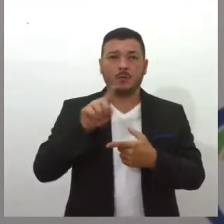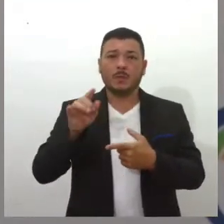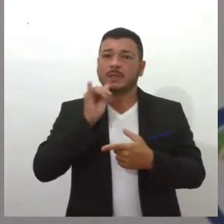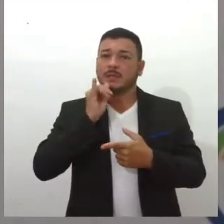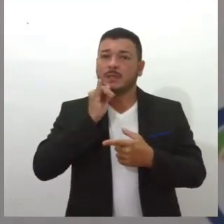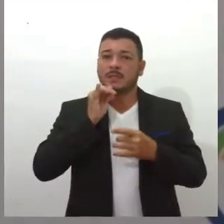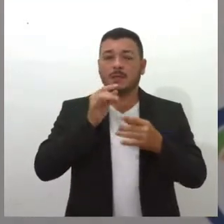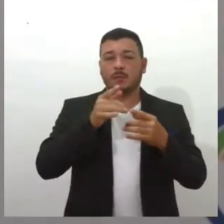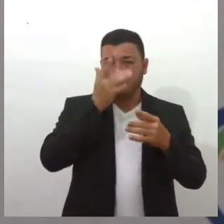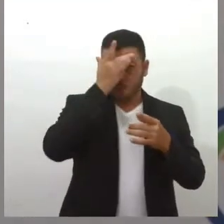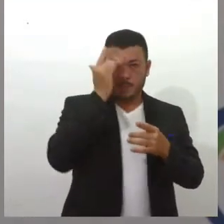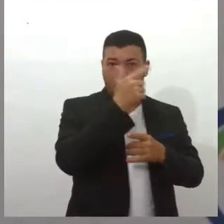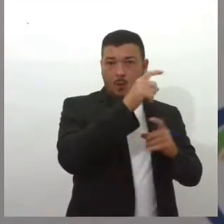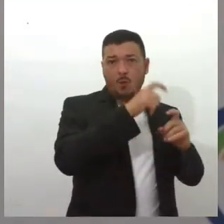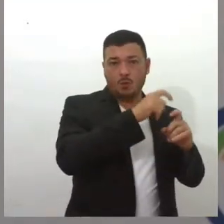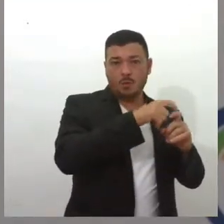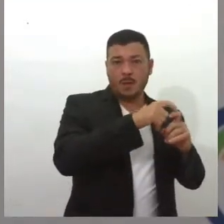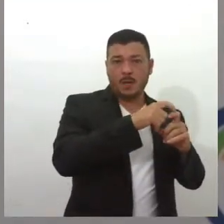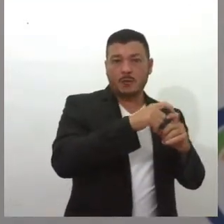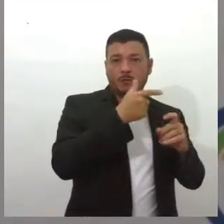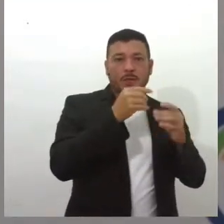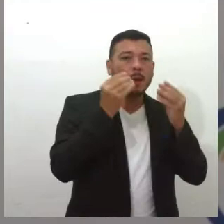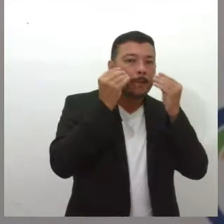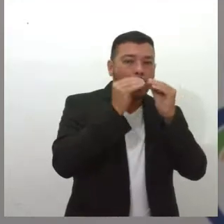plástico, ou seja, que não tenham perda de substância.